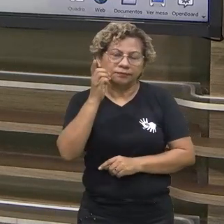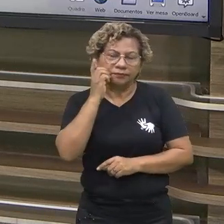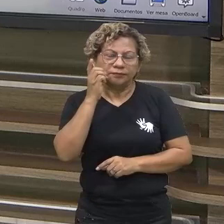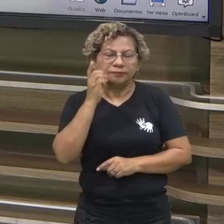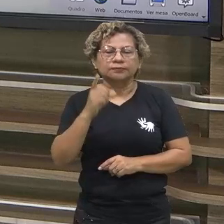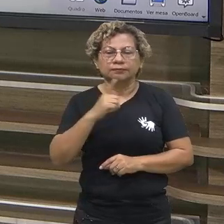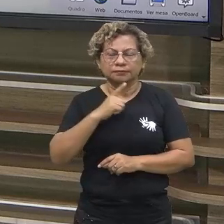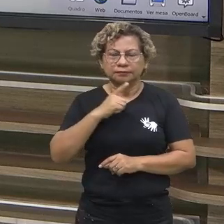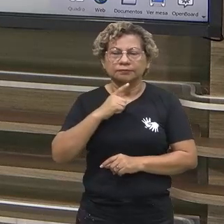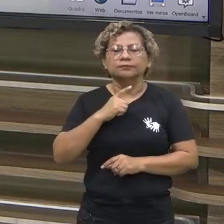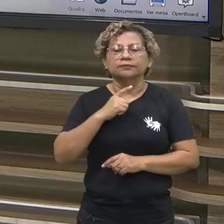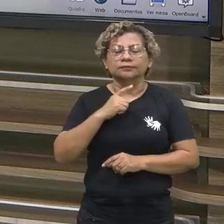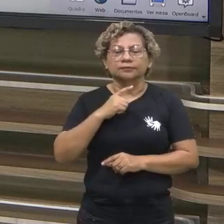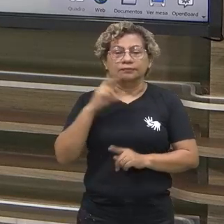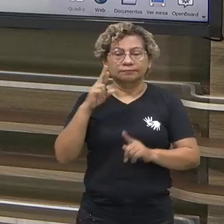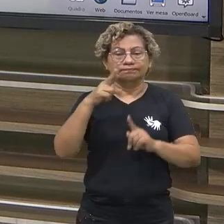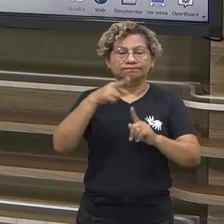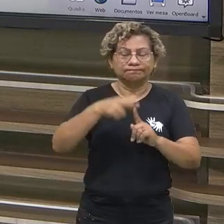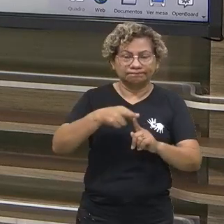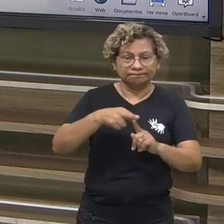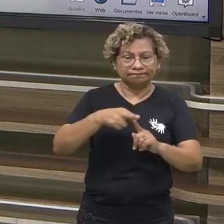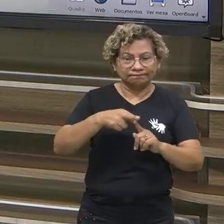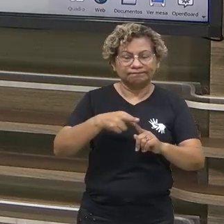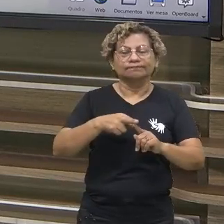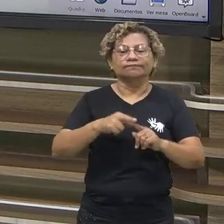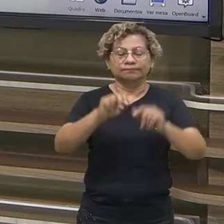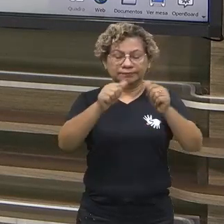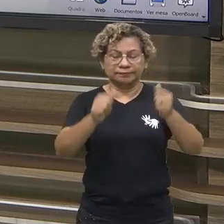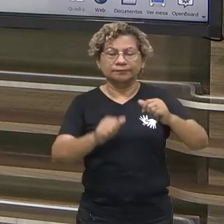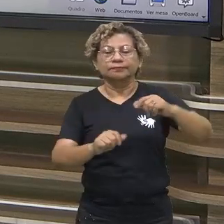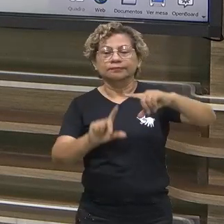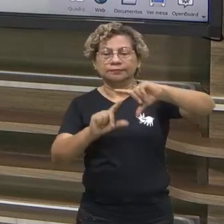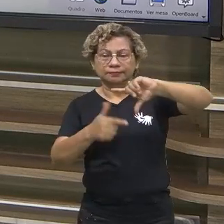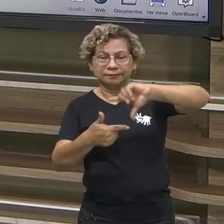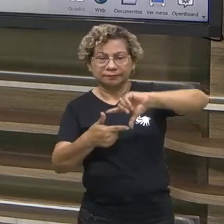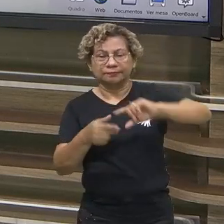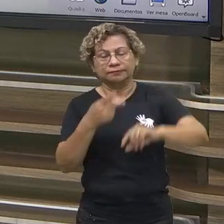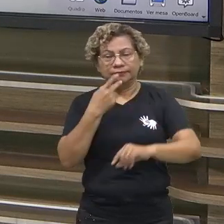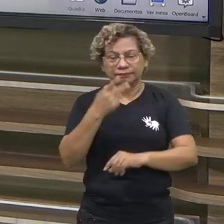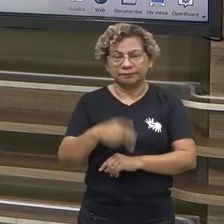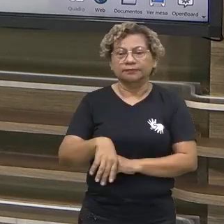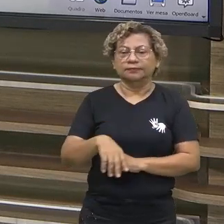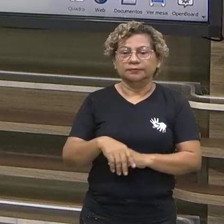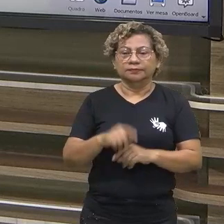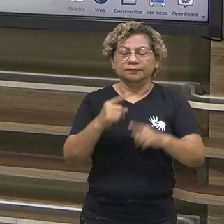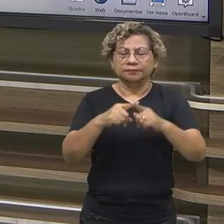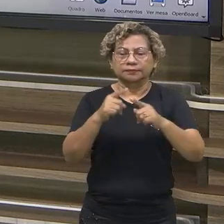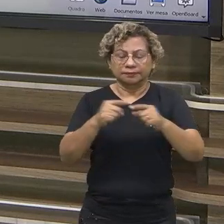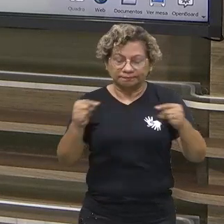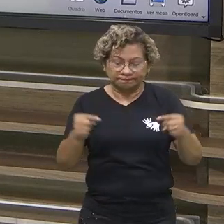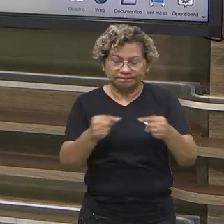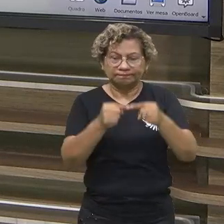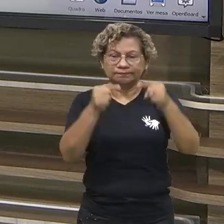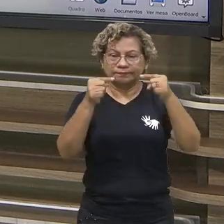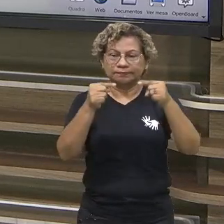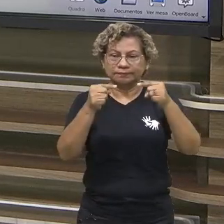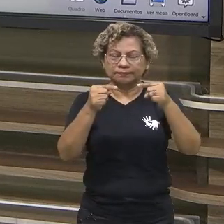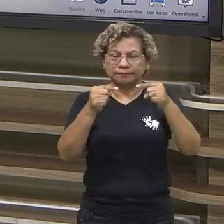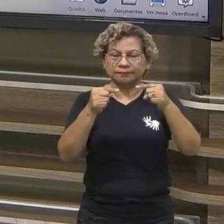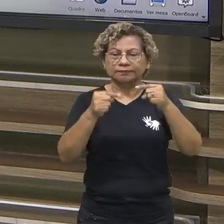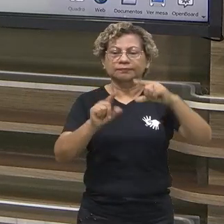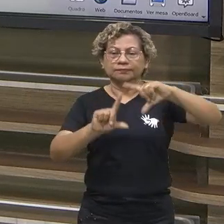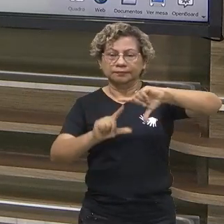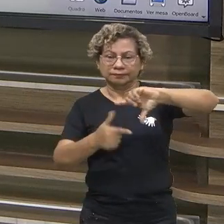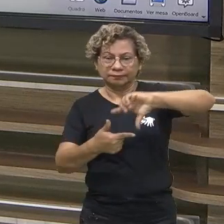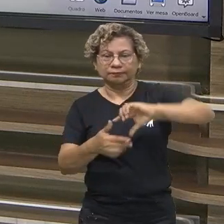né? Fazem referência às formas geométricas. É o que a gente fala do encaixe, eles se encaixam em uma forma geométrica.